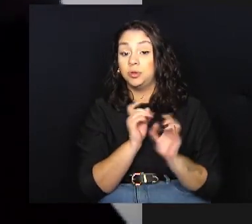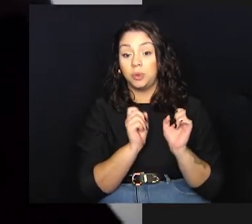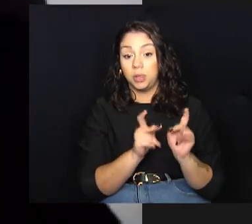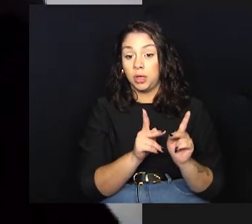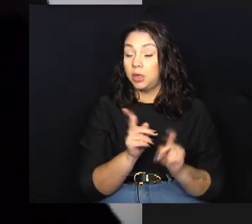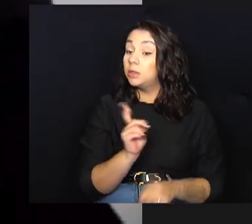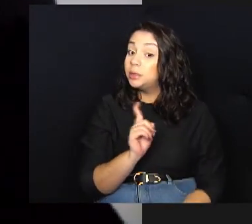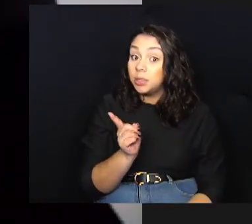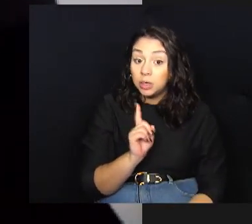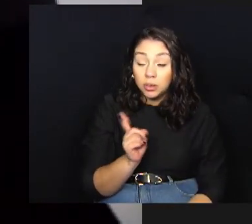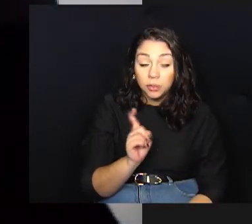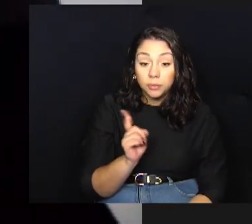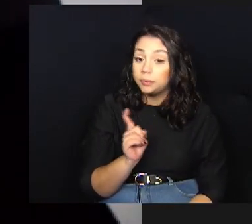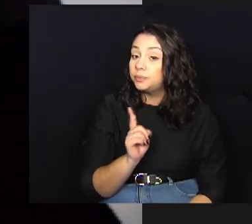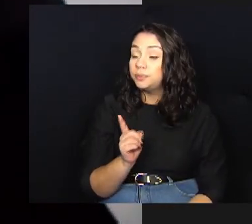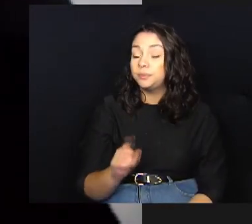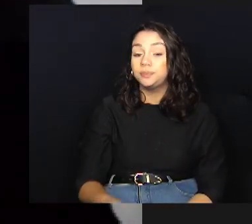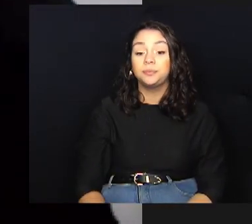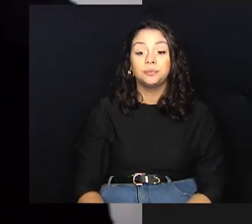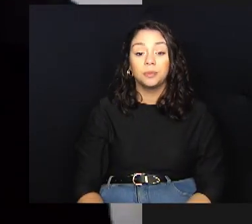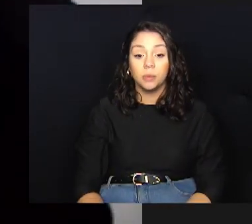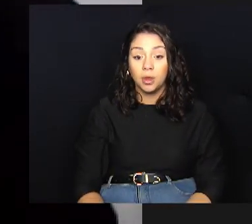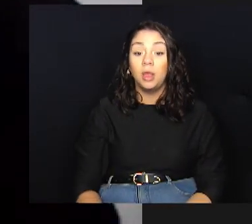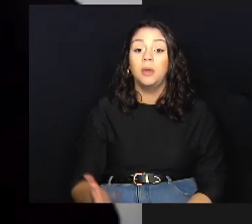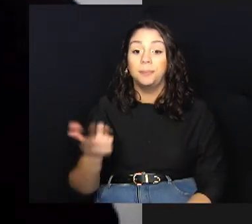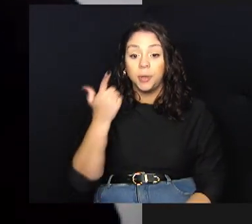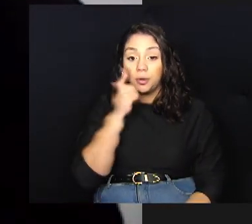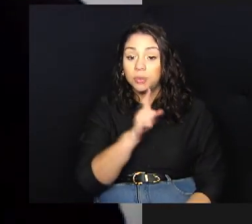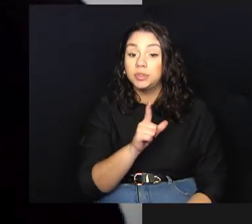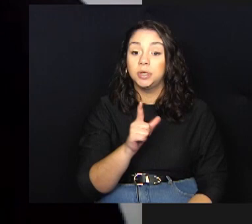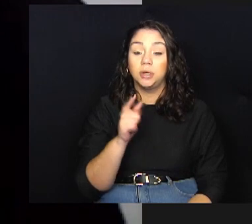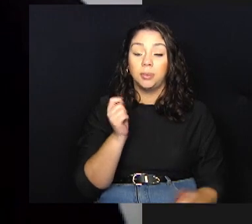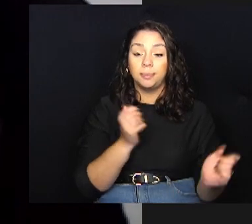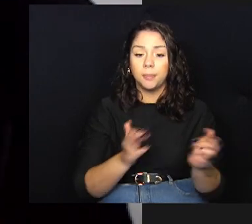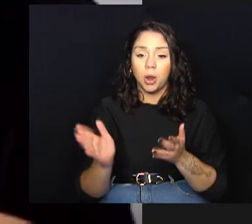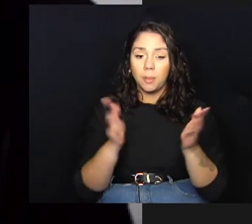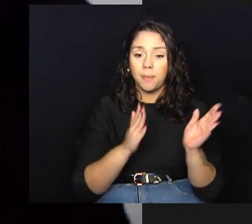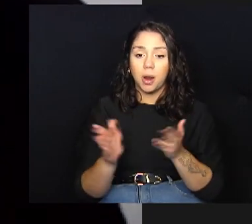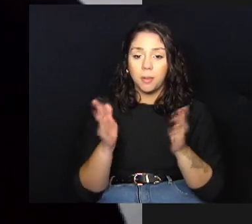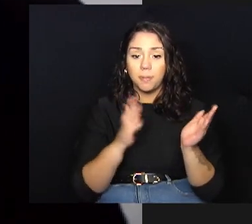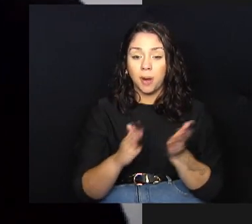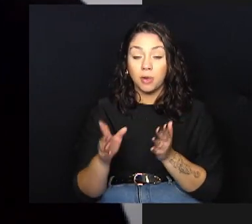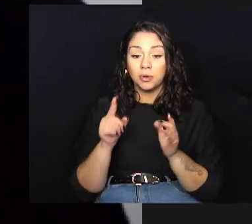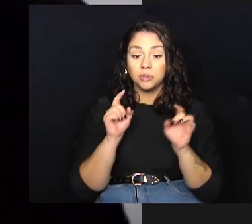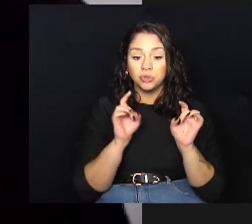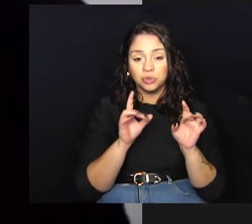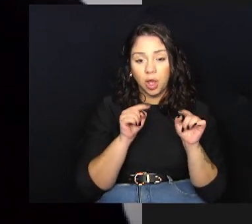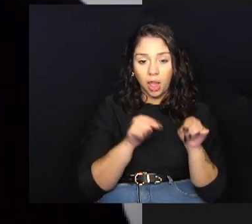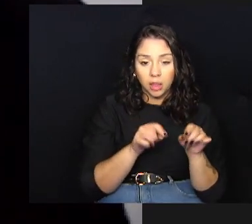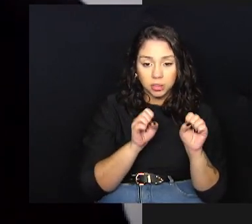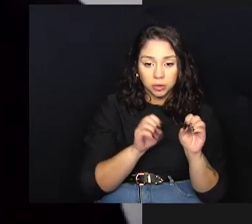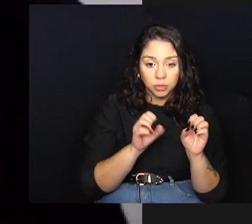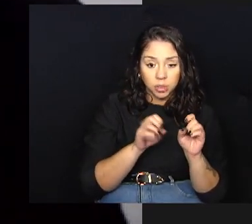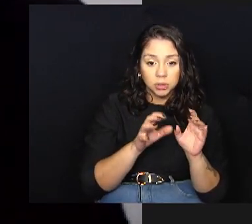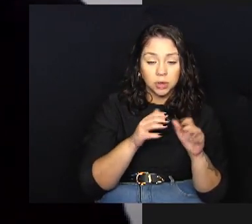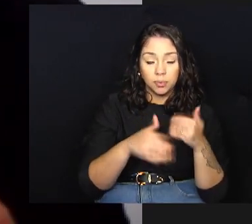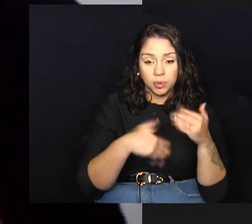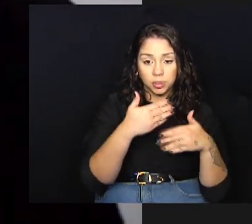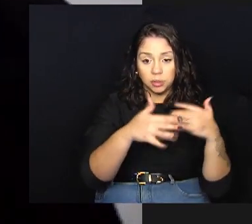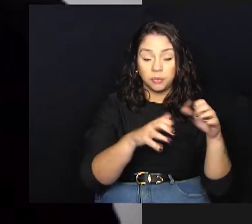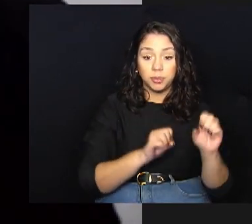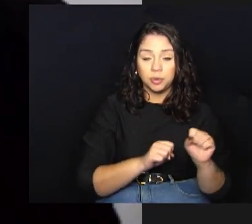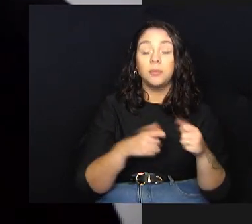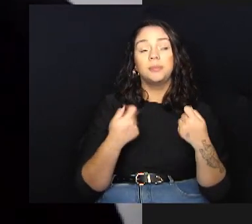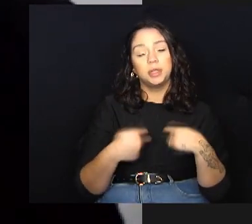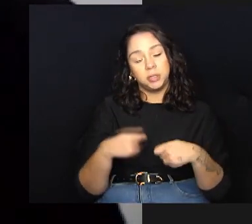ok não né Para a gente conseguir aumentar Nossa produtividade essa educação os processos formativos eles vão ter